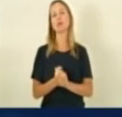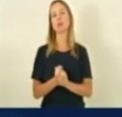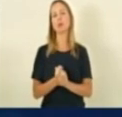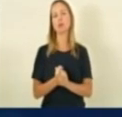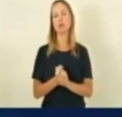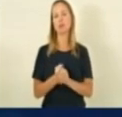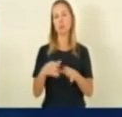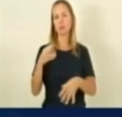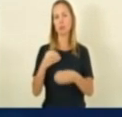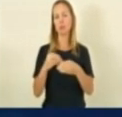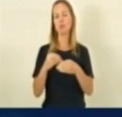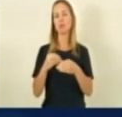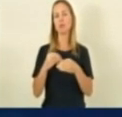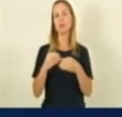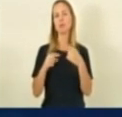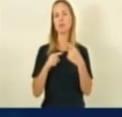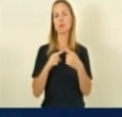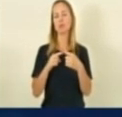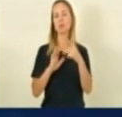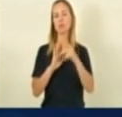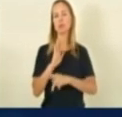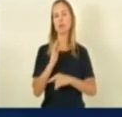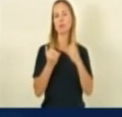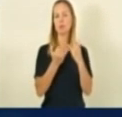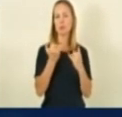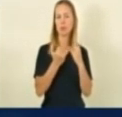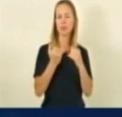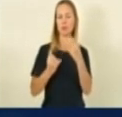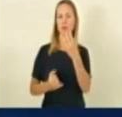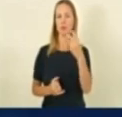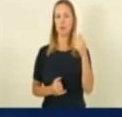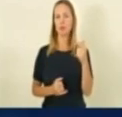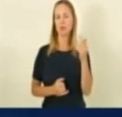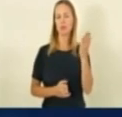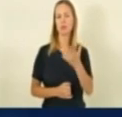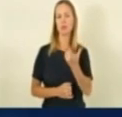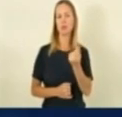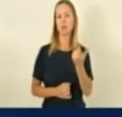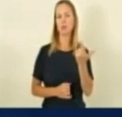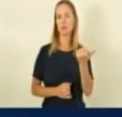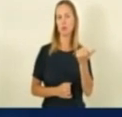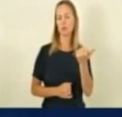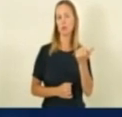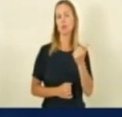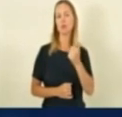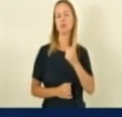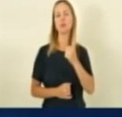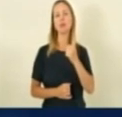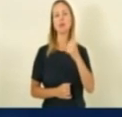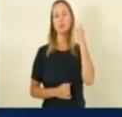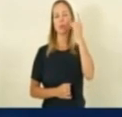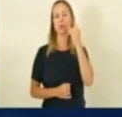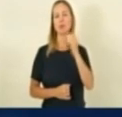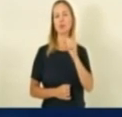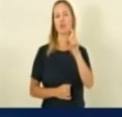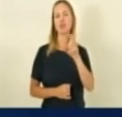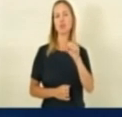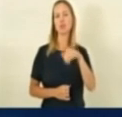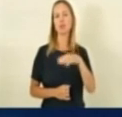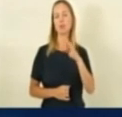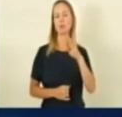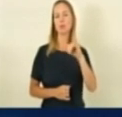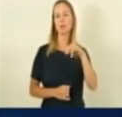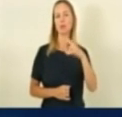Por se tratar de matéria correlata, projeto de lei 37/2021, do deputado Alexandre Xambinho, que determina que todos